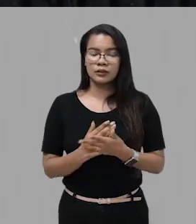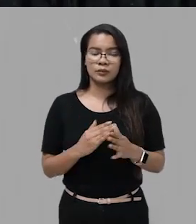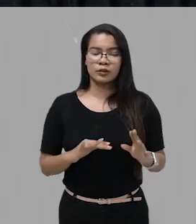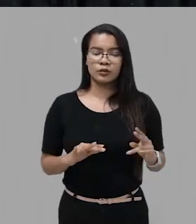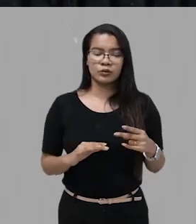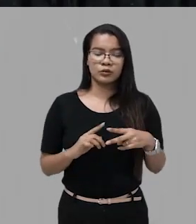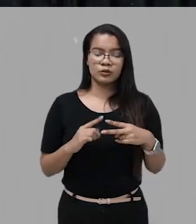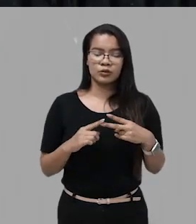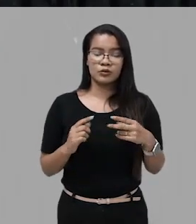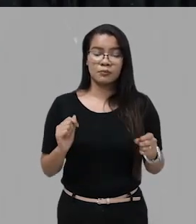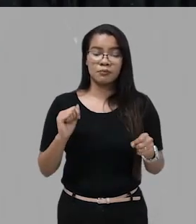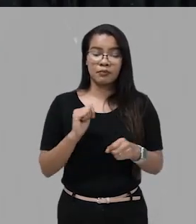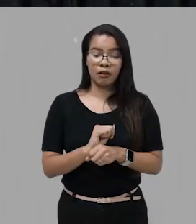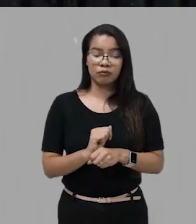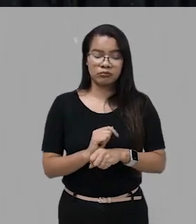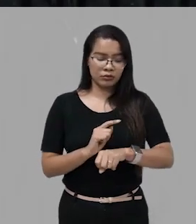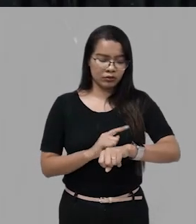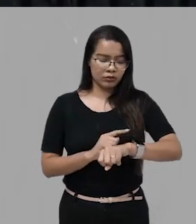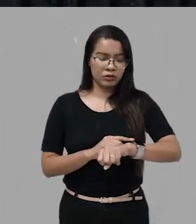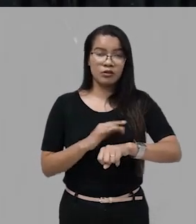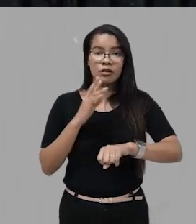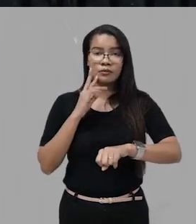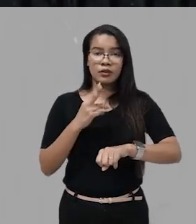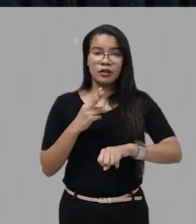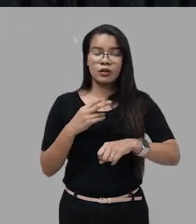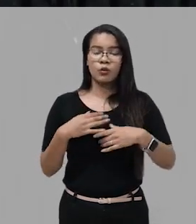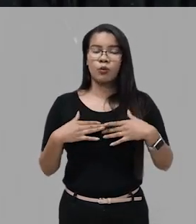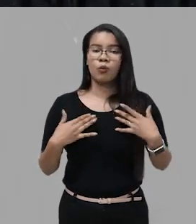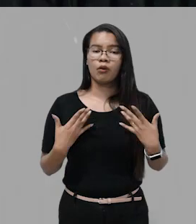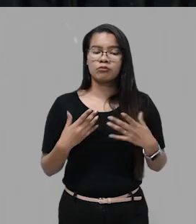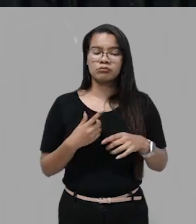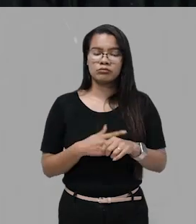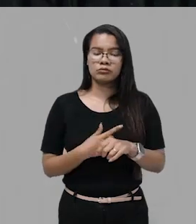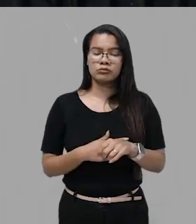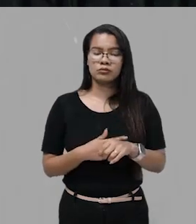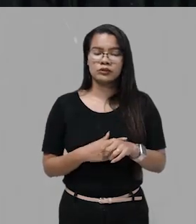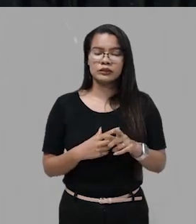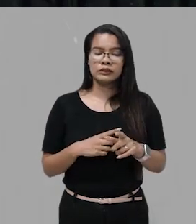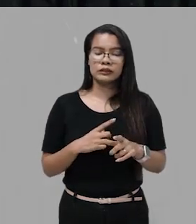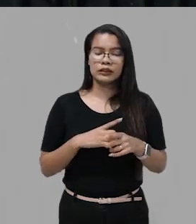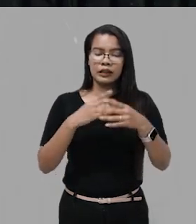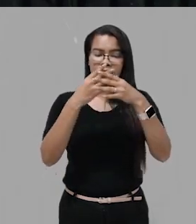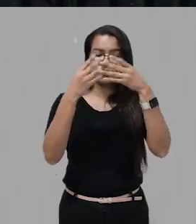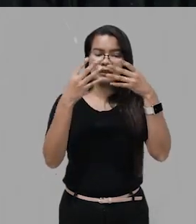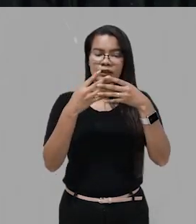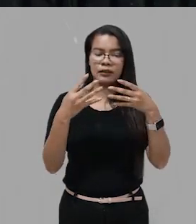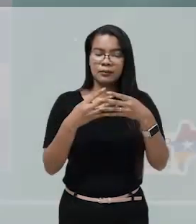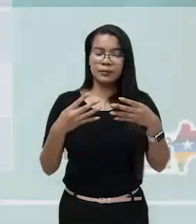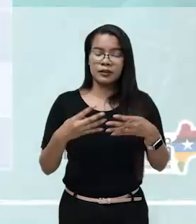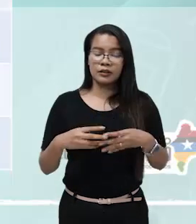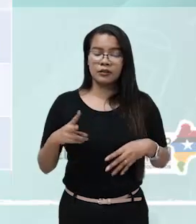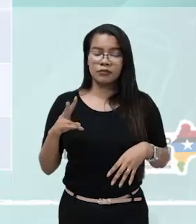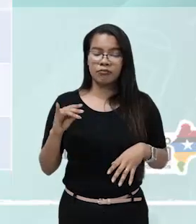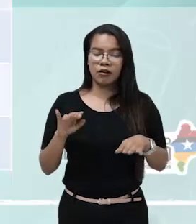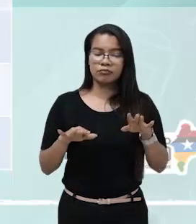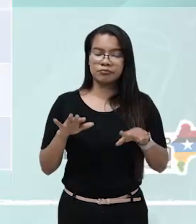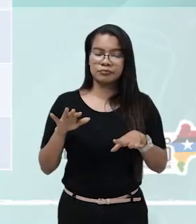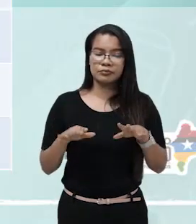2 circuitos, para-se lá o relógio, ver qual foi o tempo desse indivíduo. Aí tem essa tabela aqui que vai